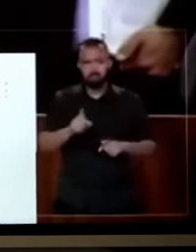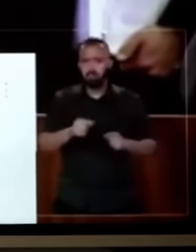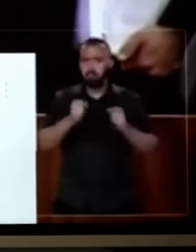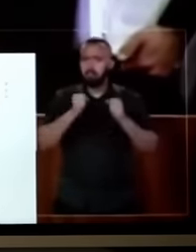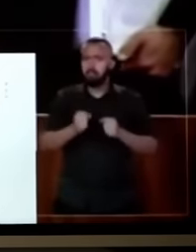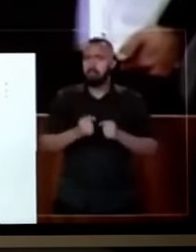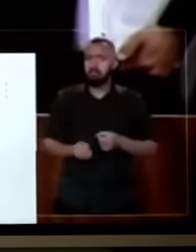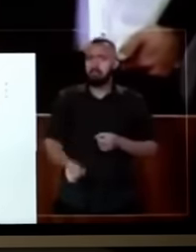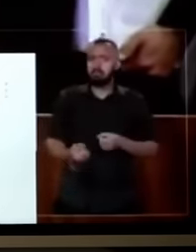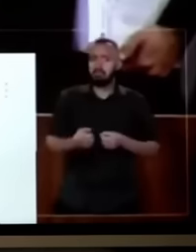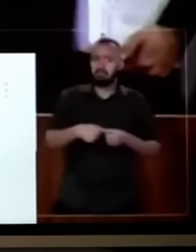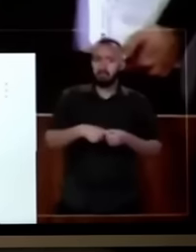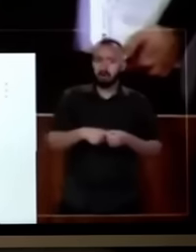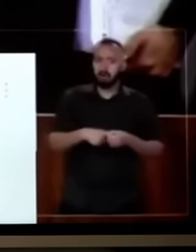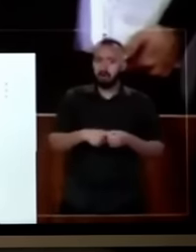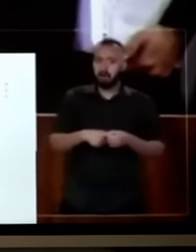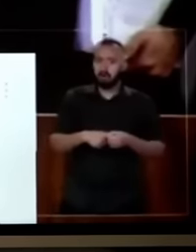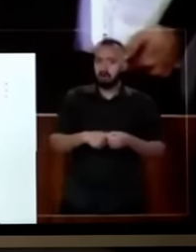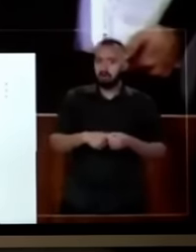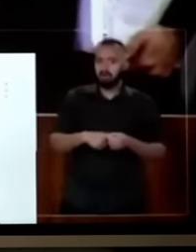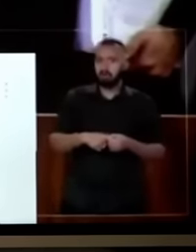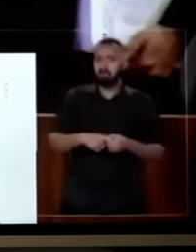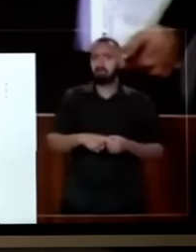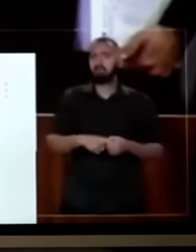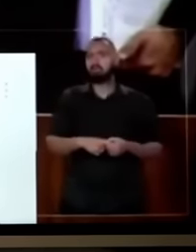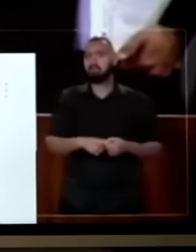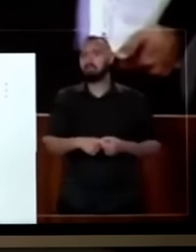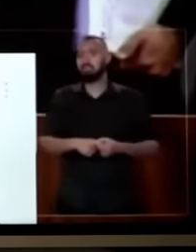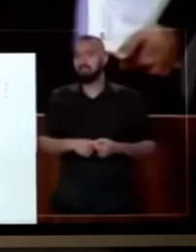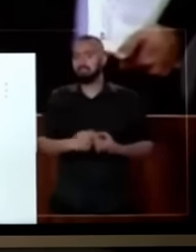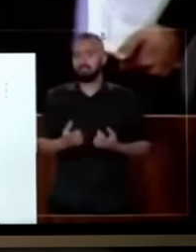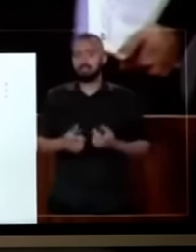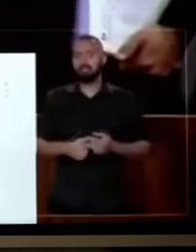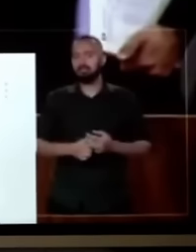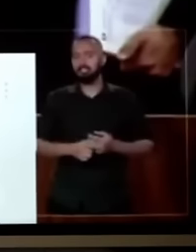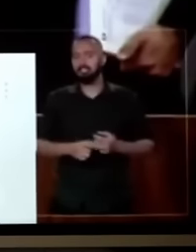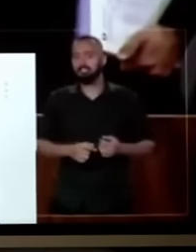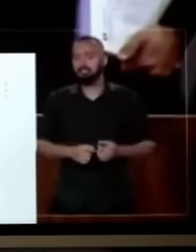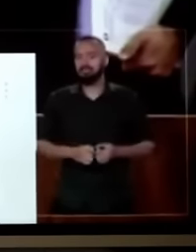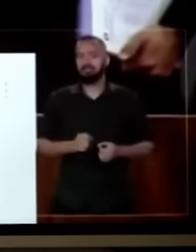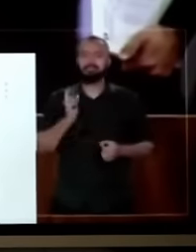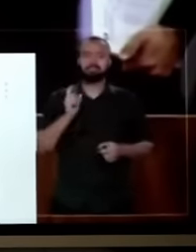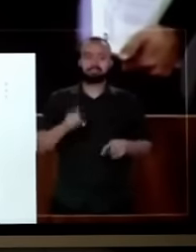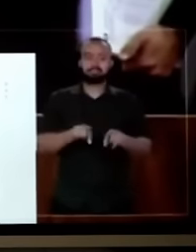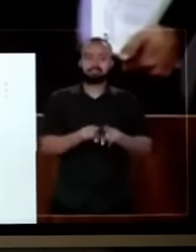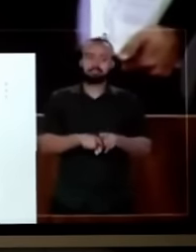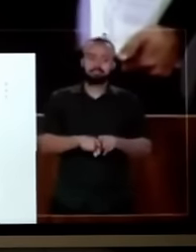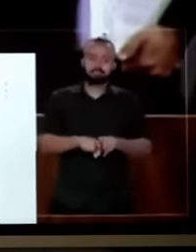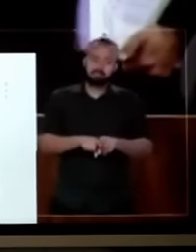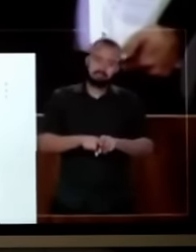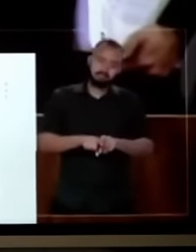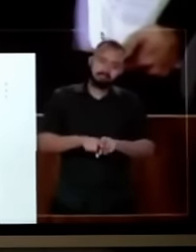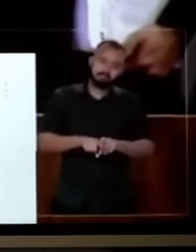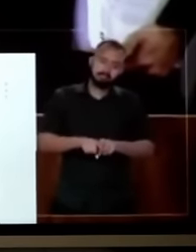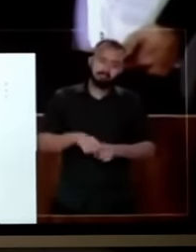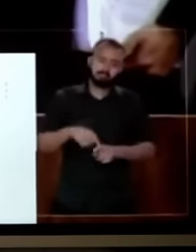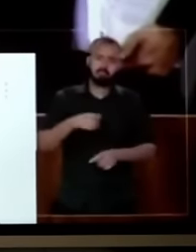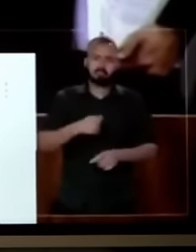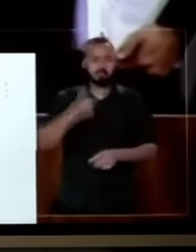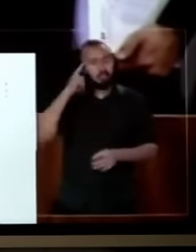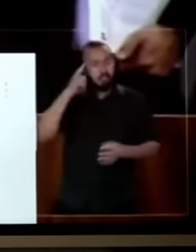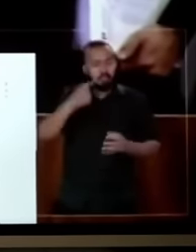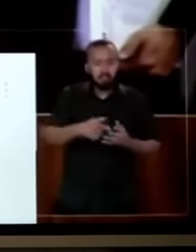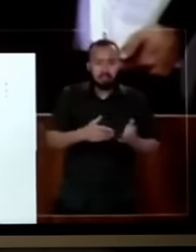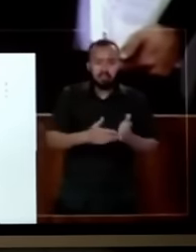volta de censura sobre qualquer argumento do Não, relator. não. Este é um caso De jeito nenhum. específico e que estamos na